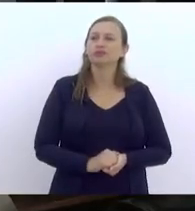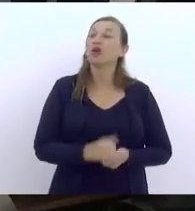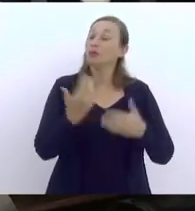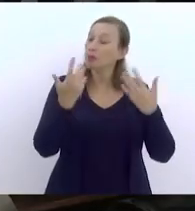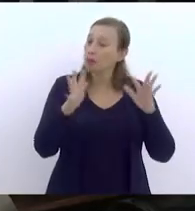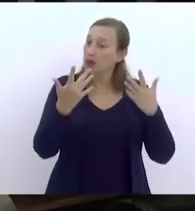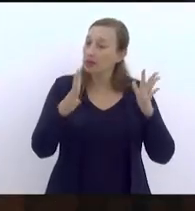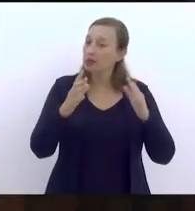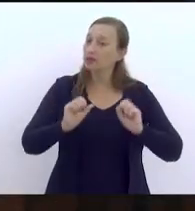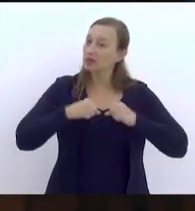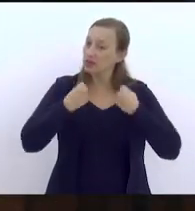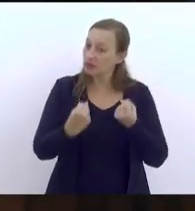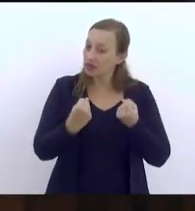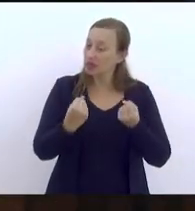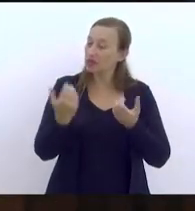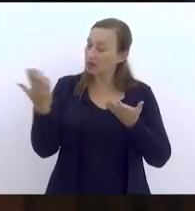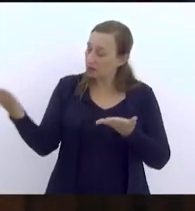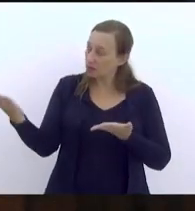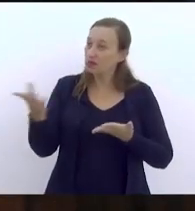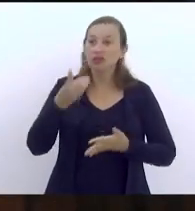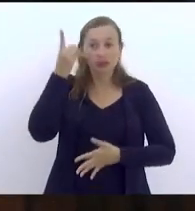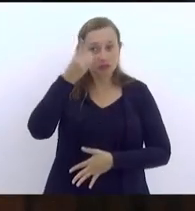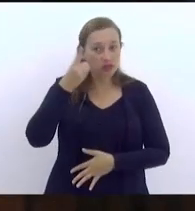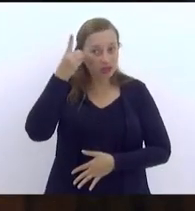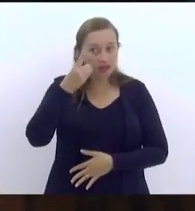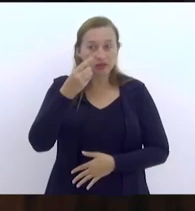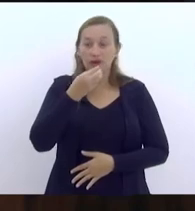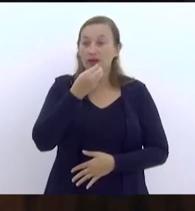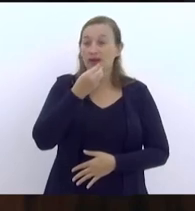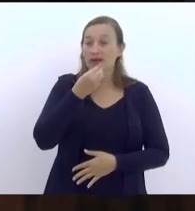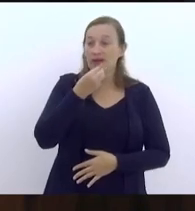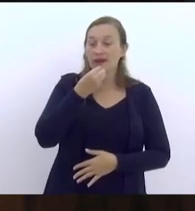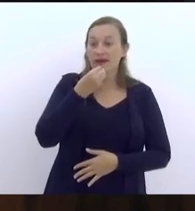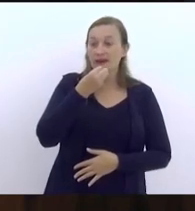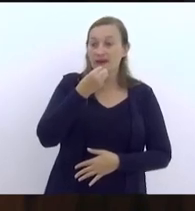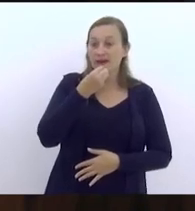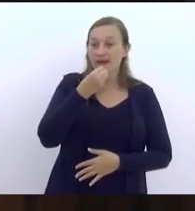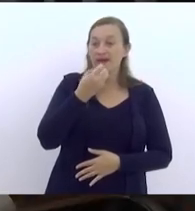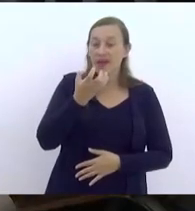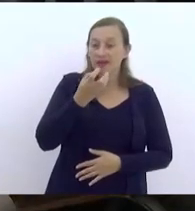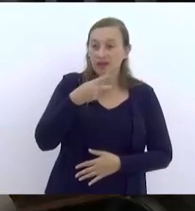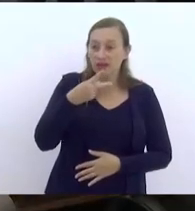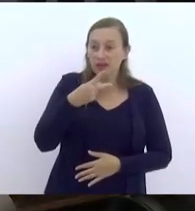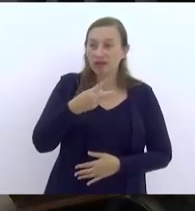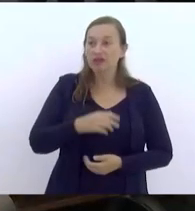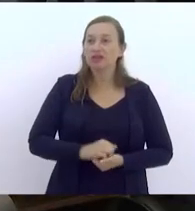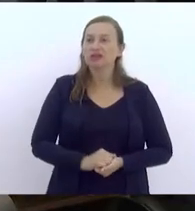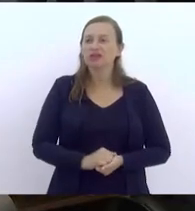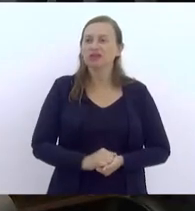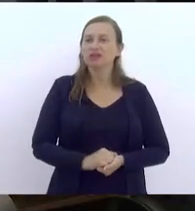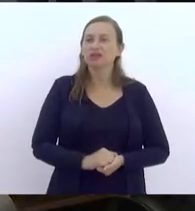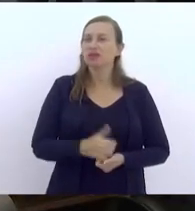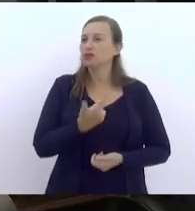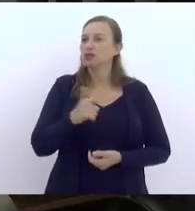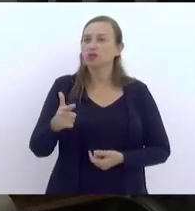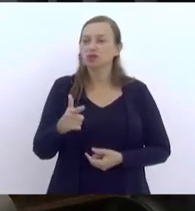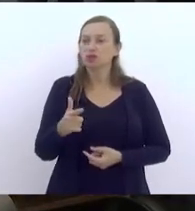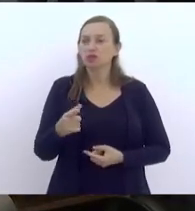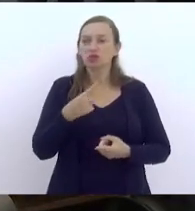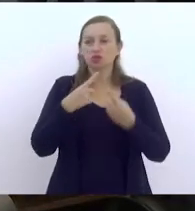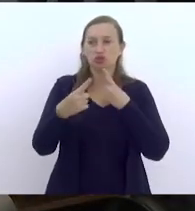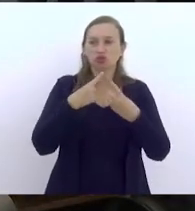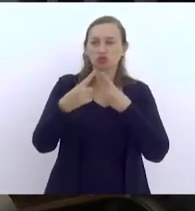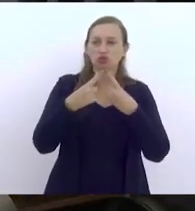Parabéns para defender aqui. Deputado, quer falar? Não havendo mais com quem